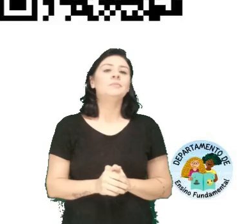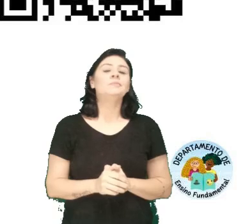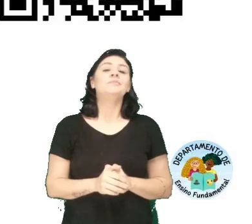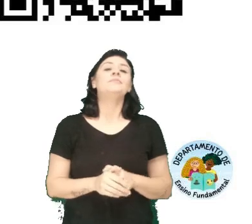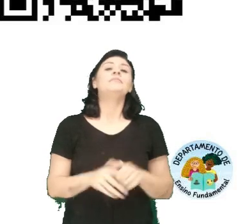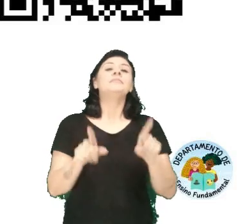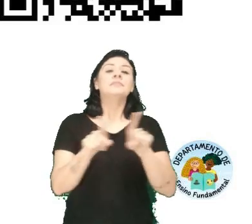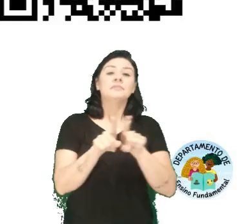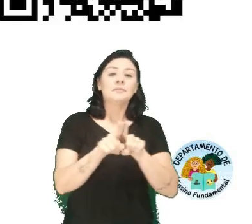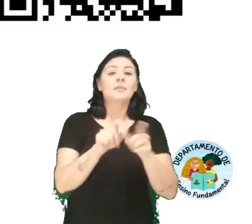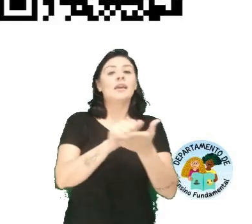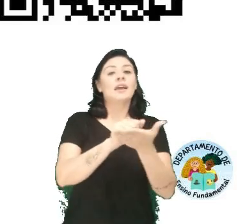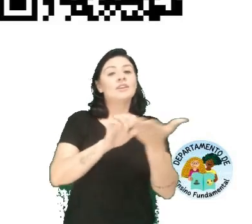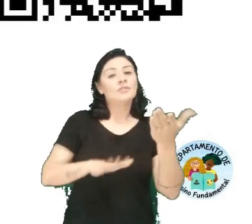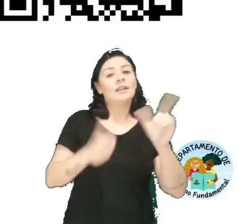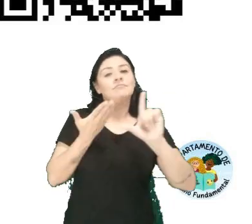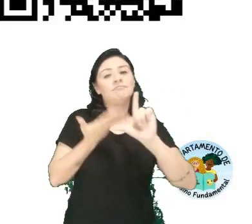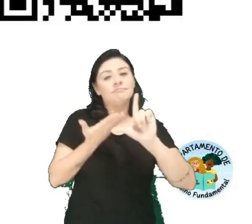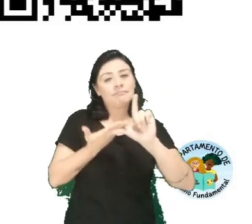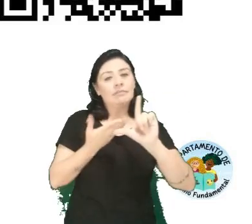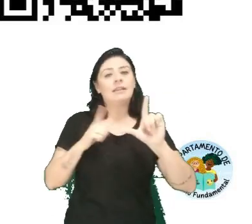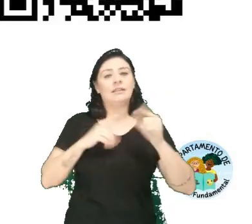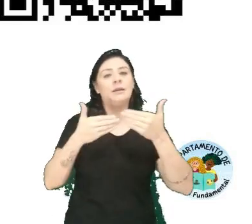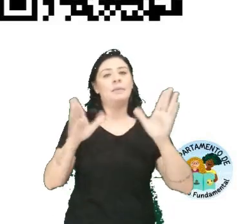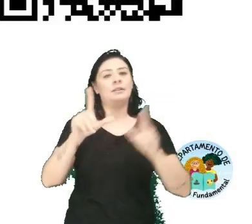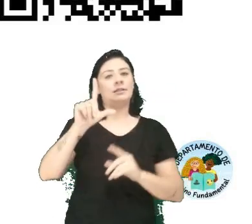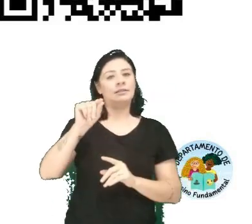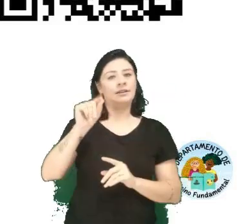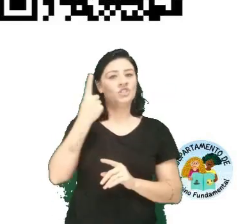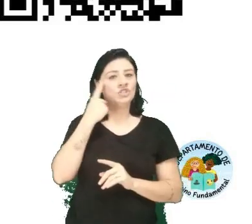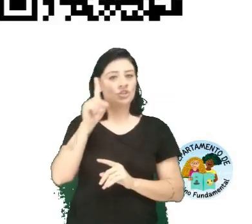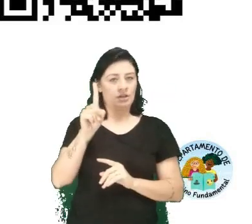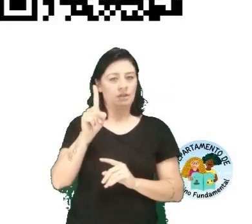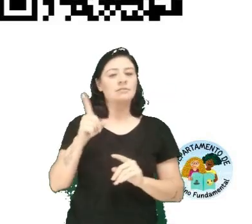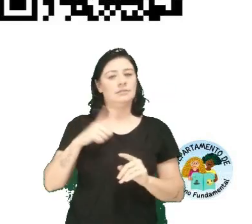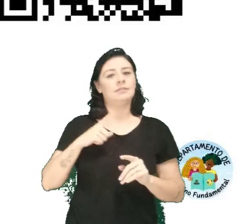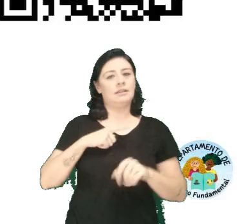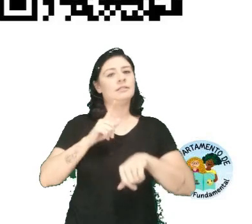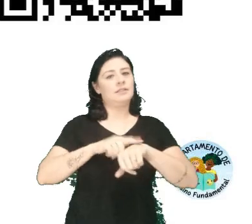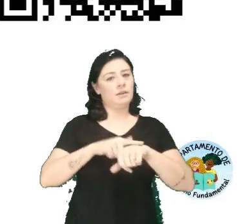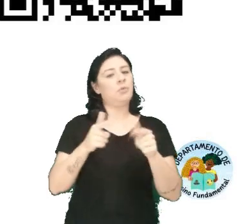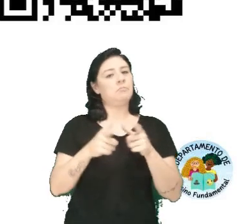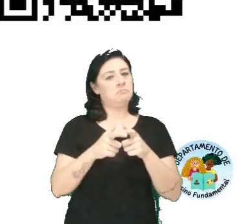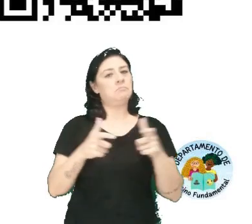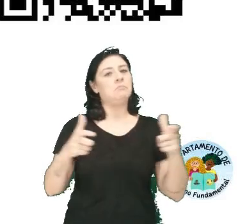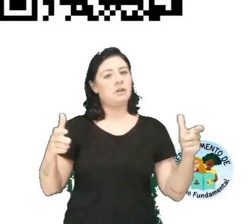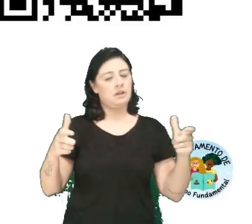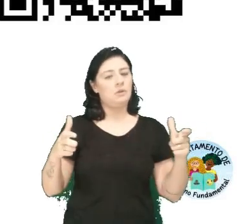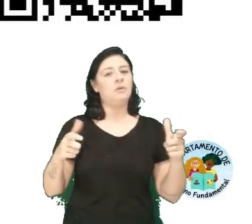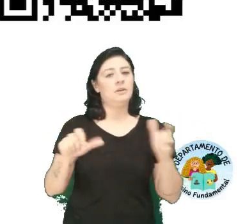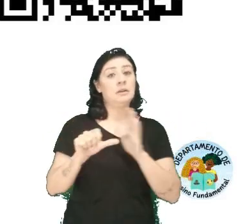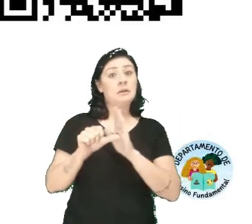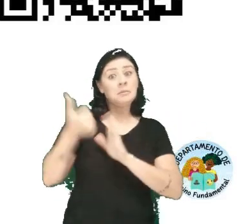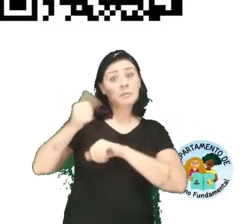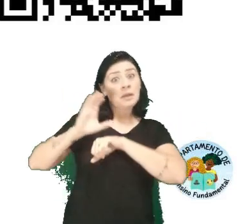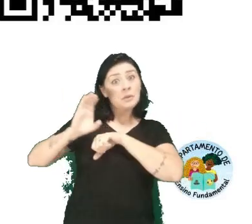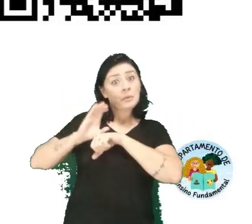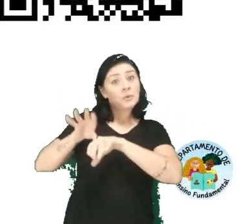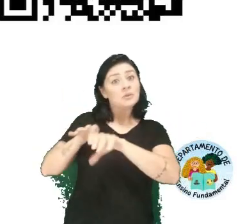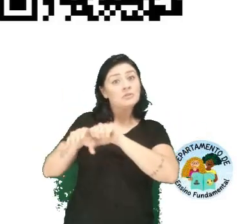E a atividade do Class, vocês terão 10 dias para fazer. Então, nós demos um prazo maior para a primeira formação, né? Porque ainda as pessoas